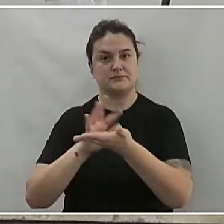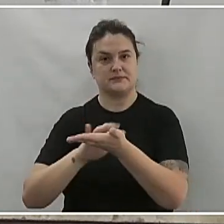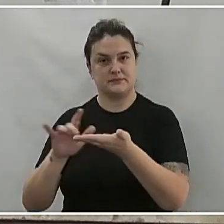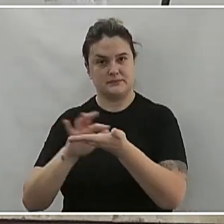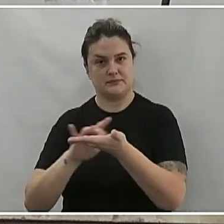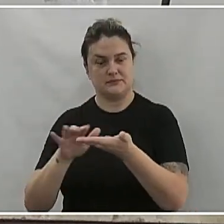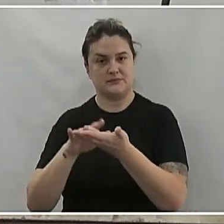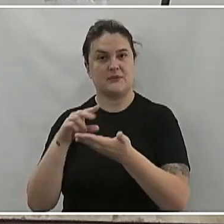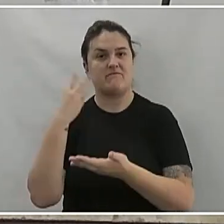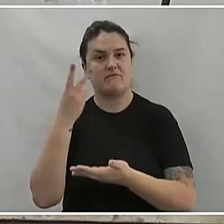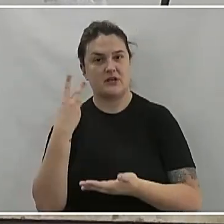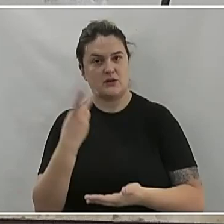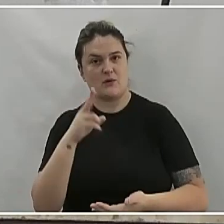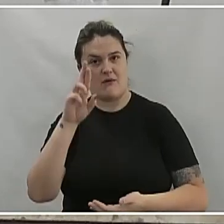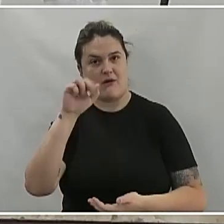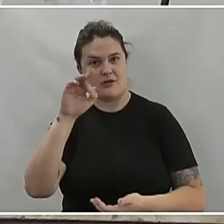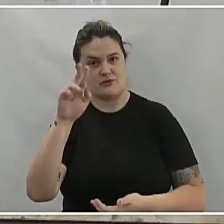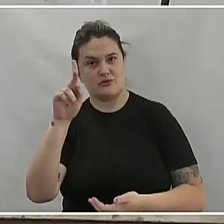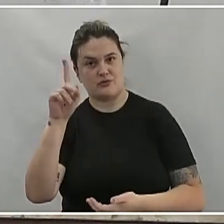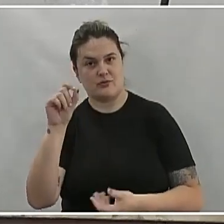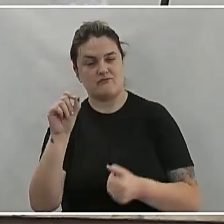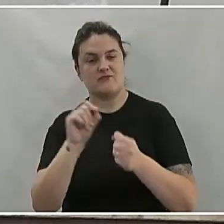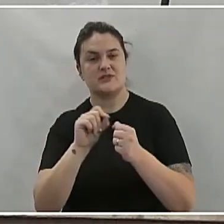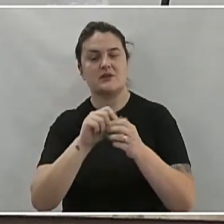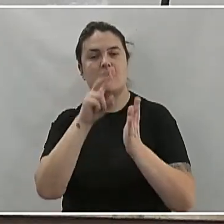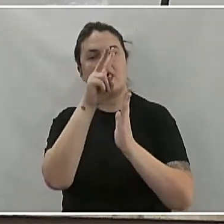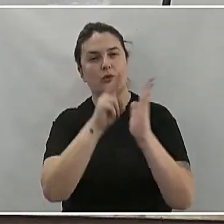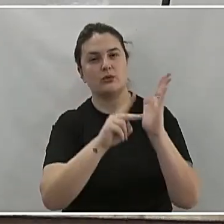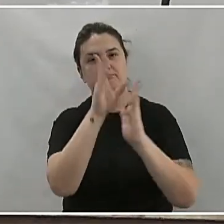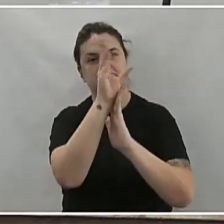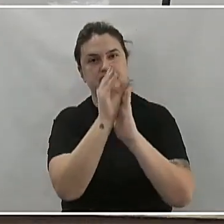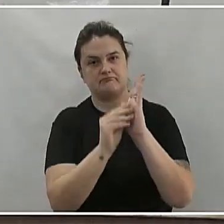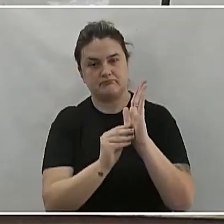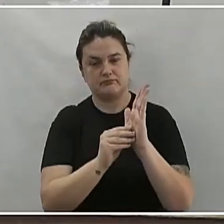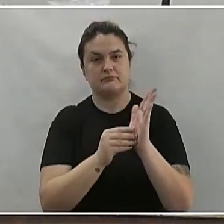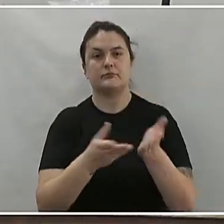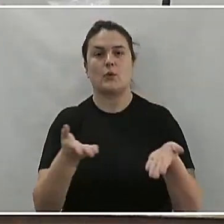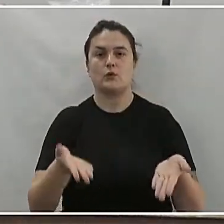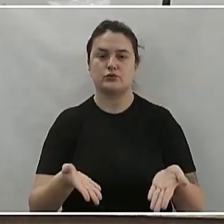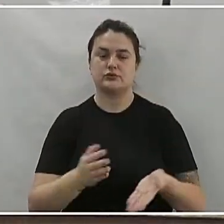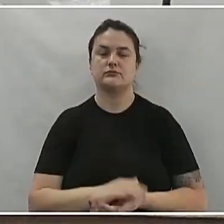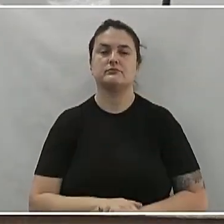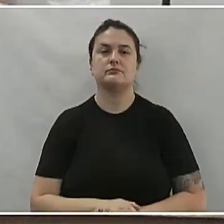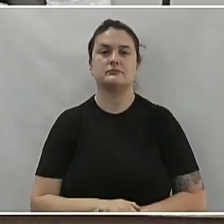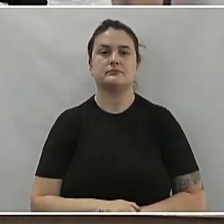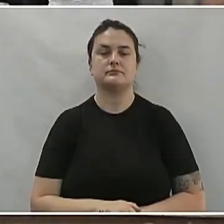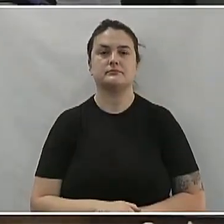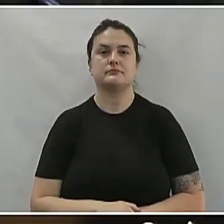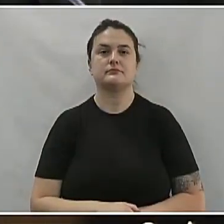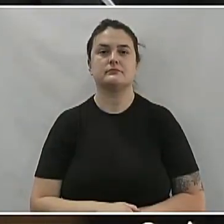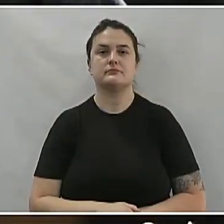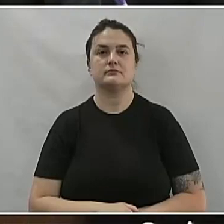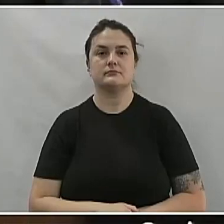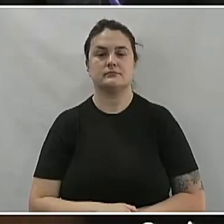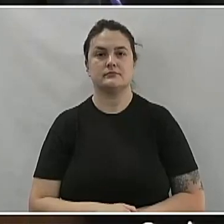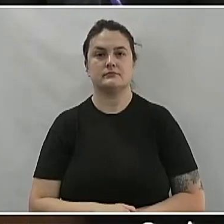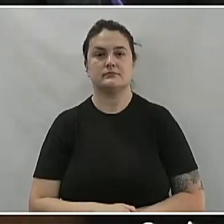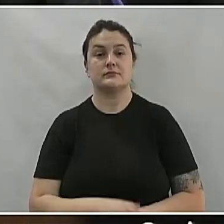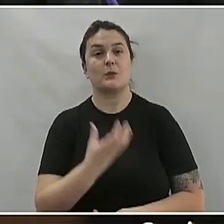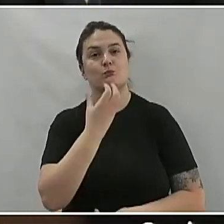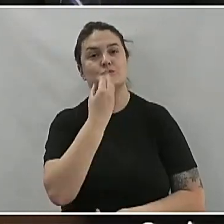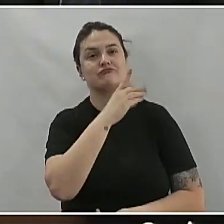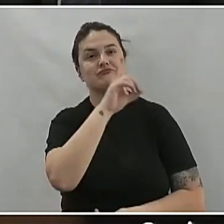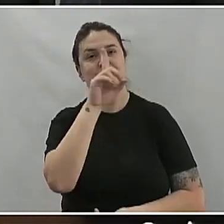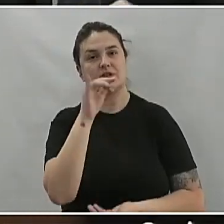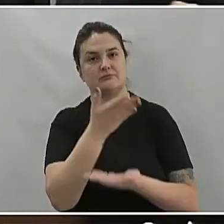secretário Walter Rático para que proceda a leitura da matéria constante nesta sessão extraordinária. Bom